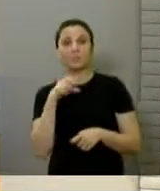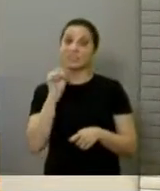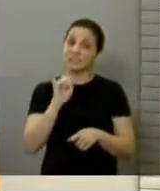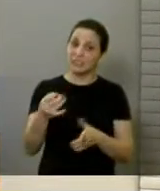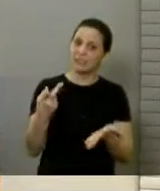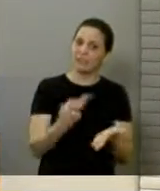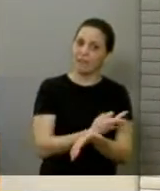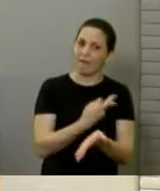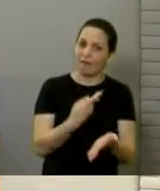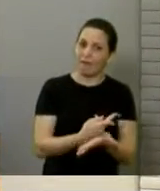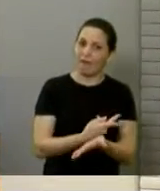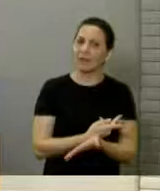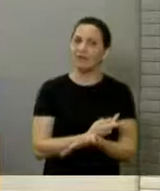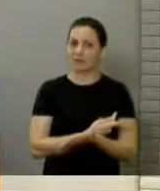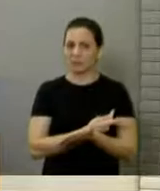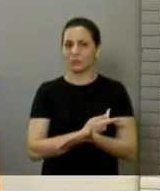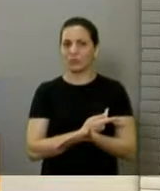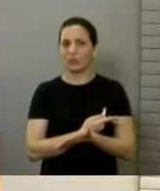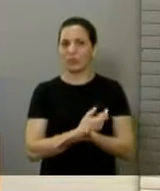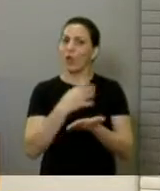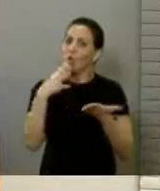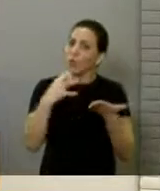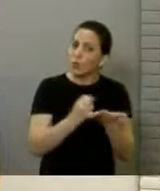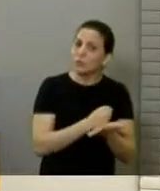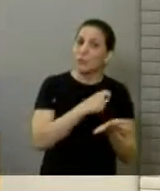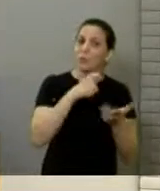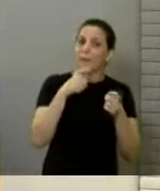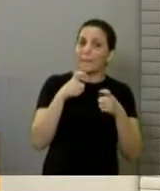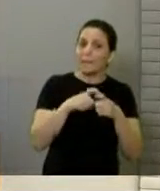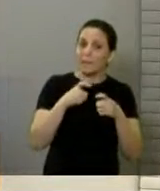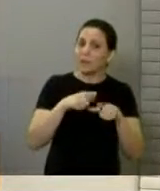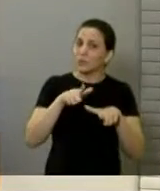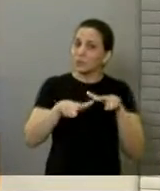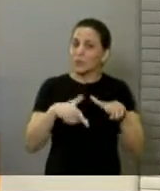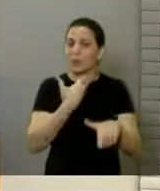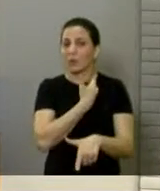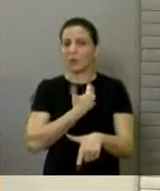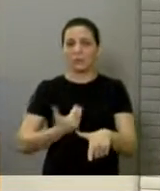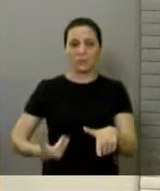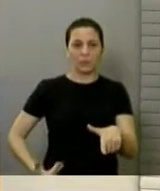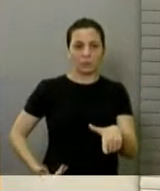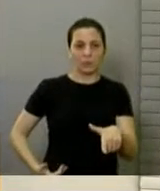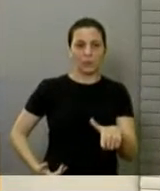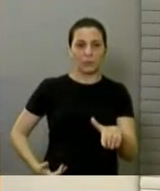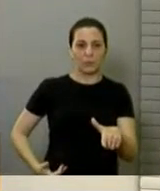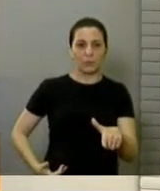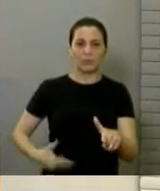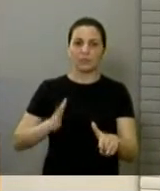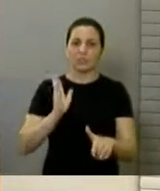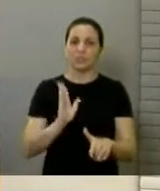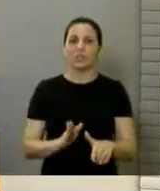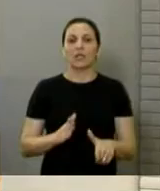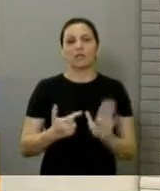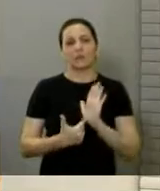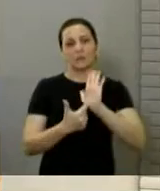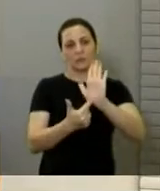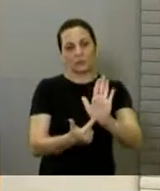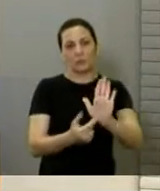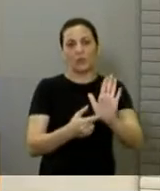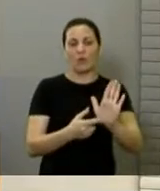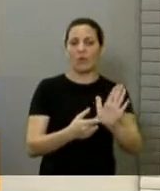errado, mas pelo menos deixa contratar os médicos. O serviço público já constatou que ele